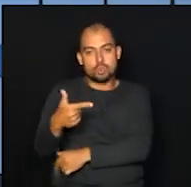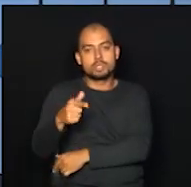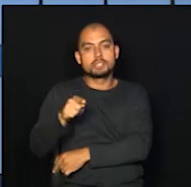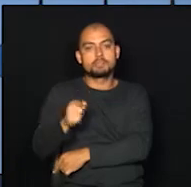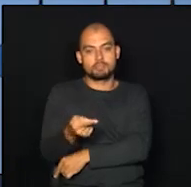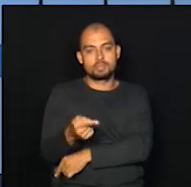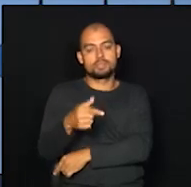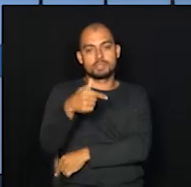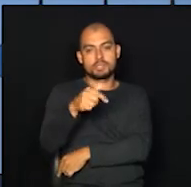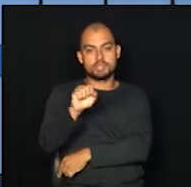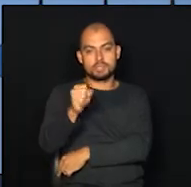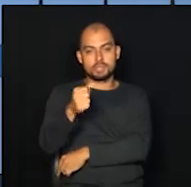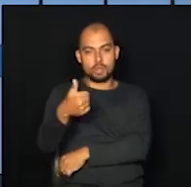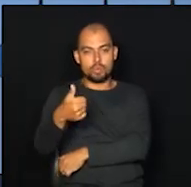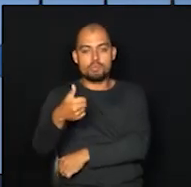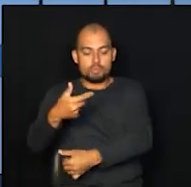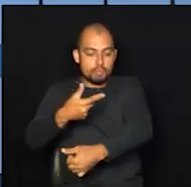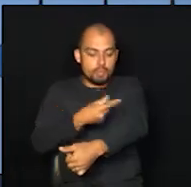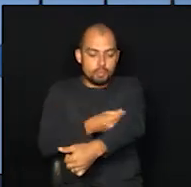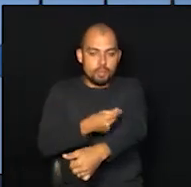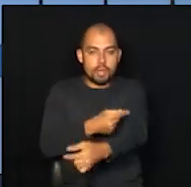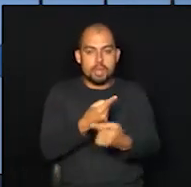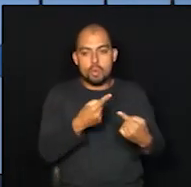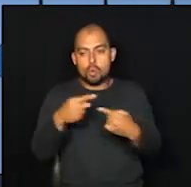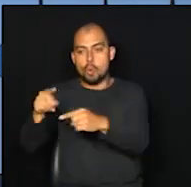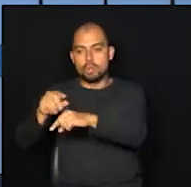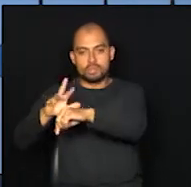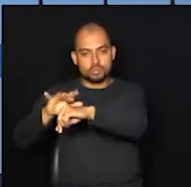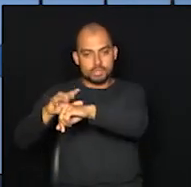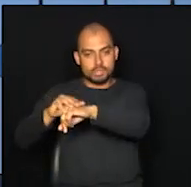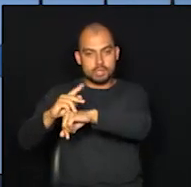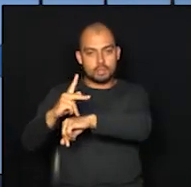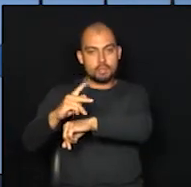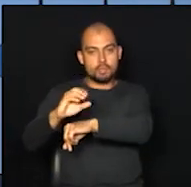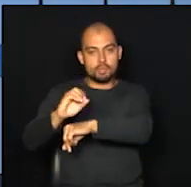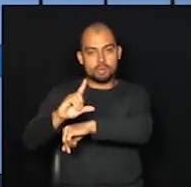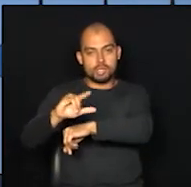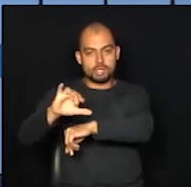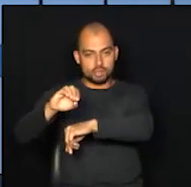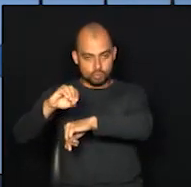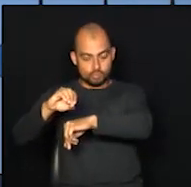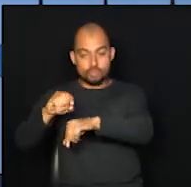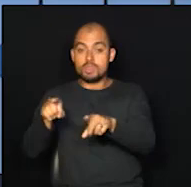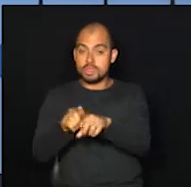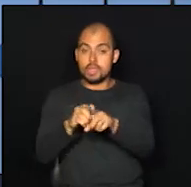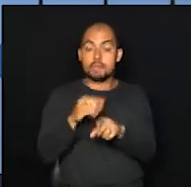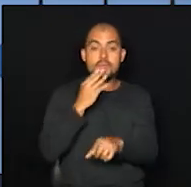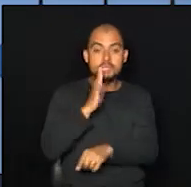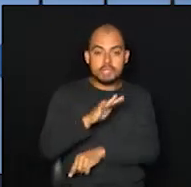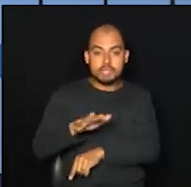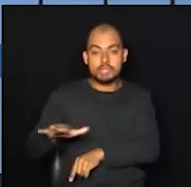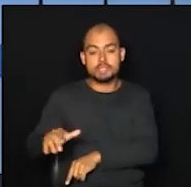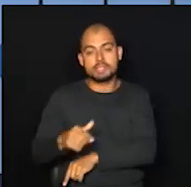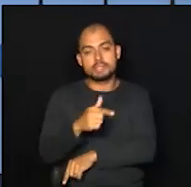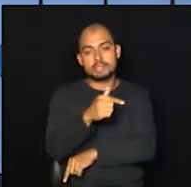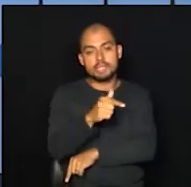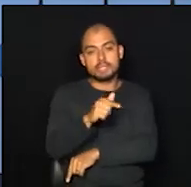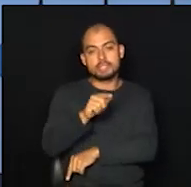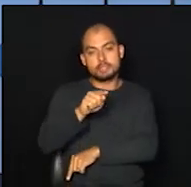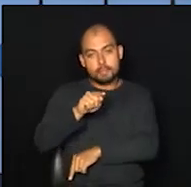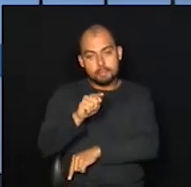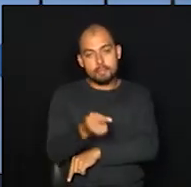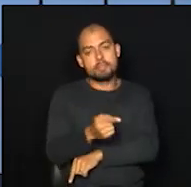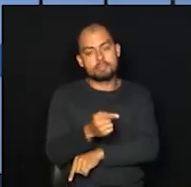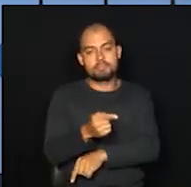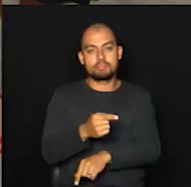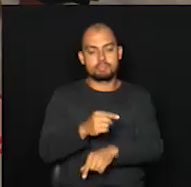12.771 doses da vacina contra a polio e também tivemos 7.048 crianças vacinadas contra outras